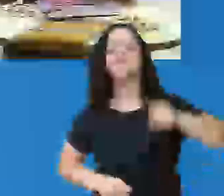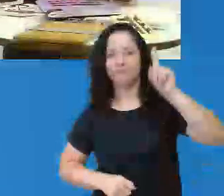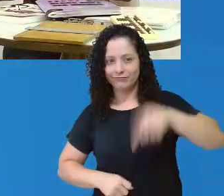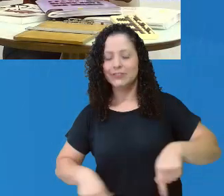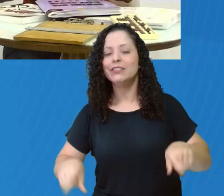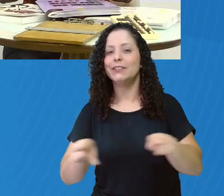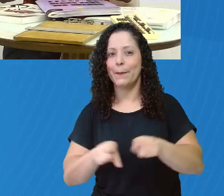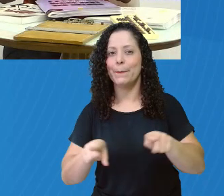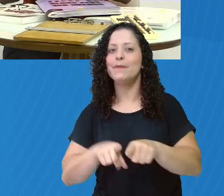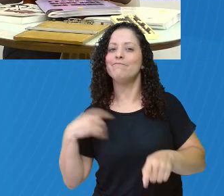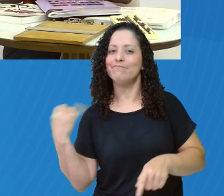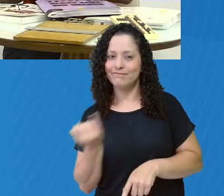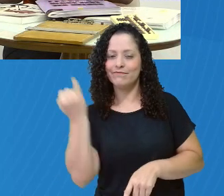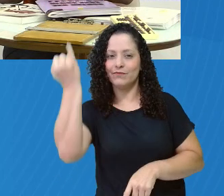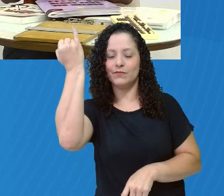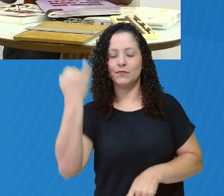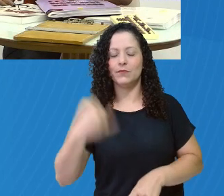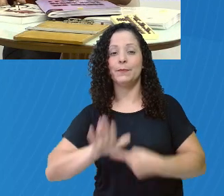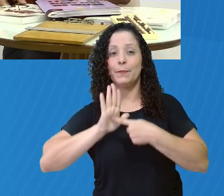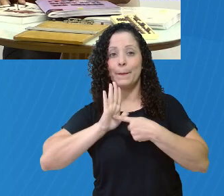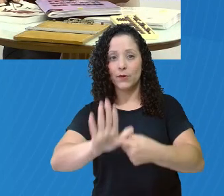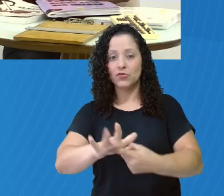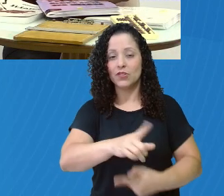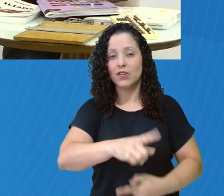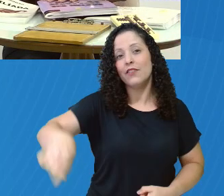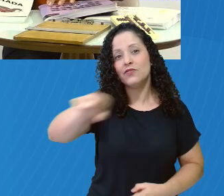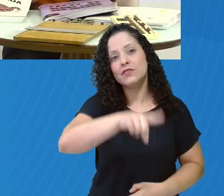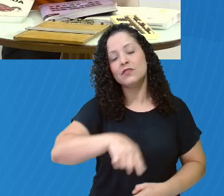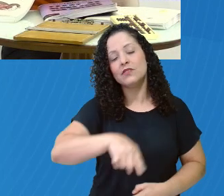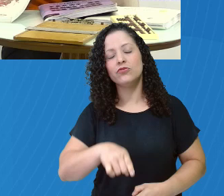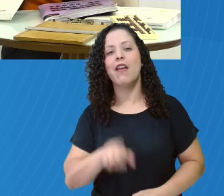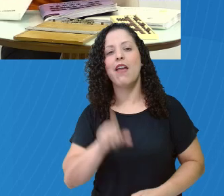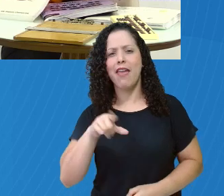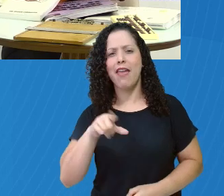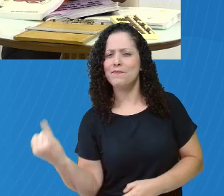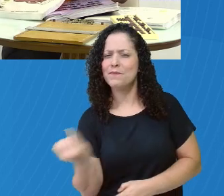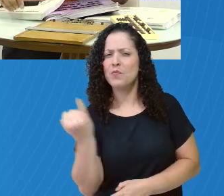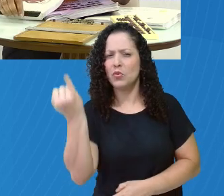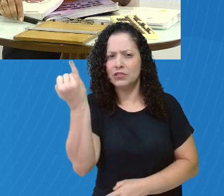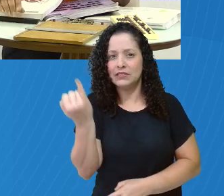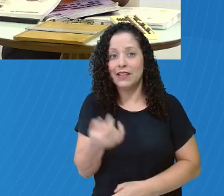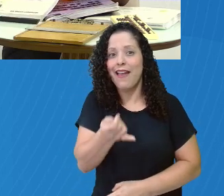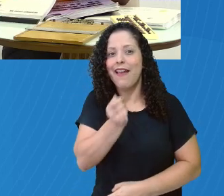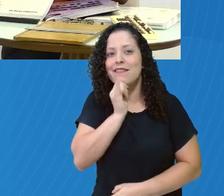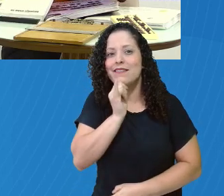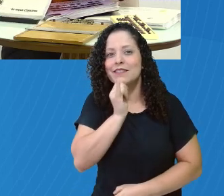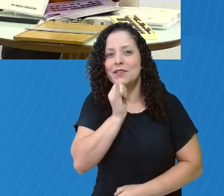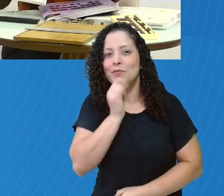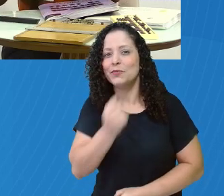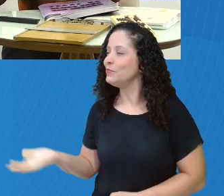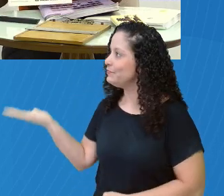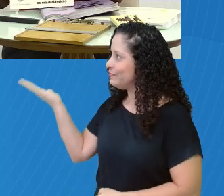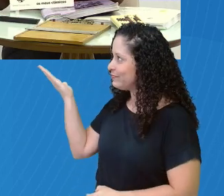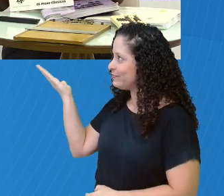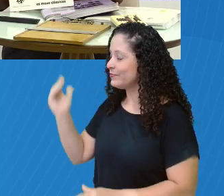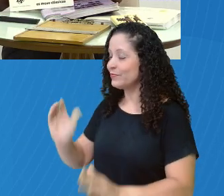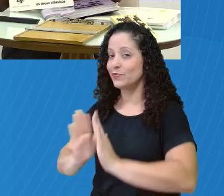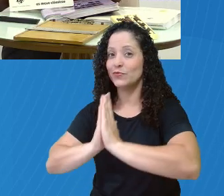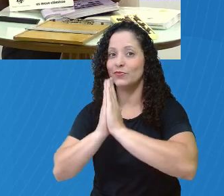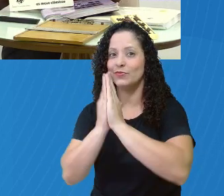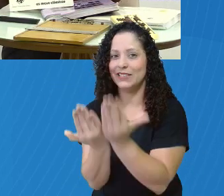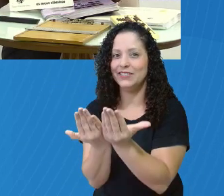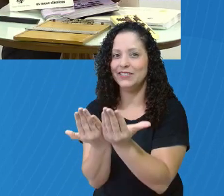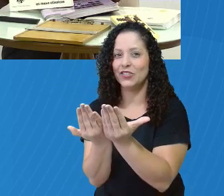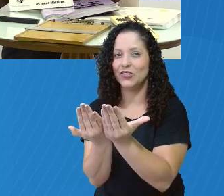E para exemplificar, para mostrar a vocês como isso é importante, eu trouxe aqui um livro. Deixa eu mostrar. Esse livro